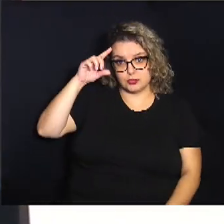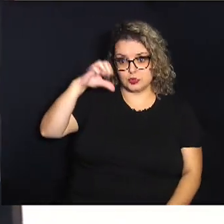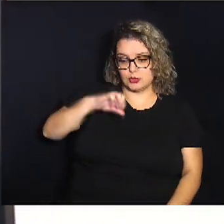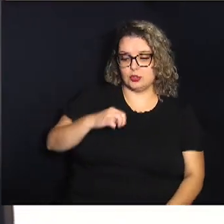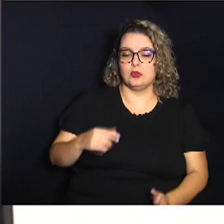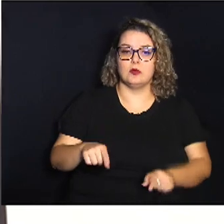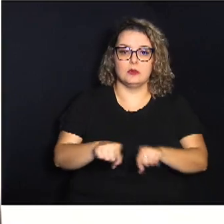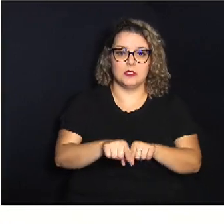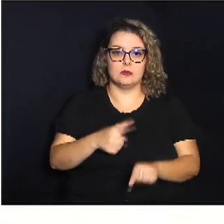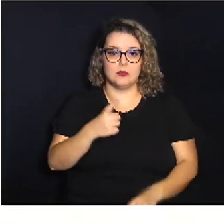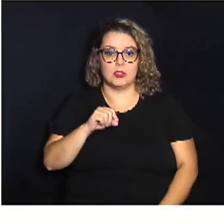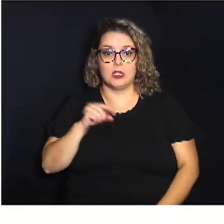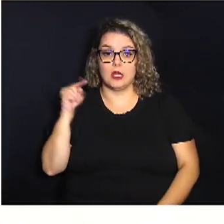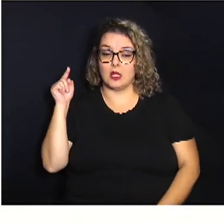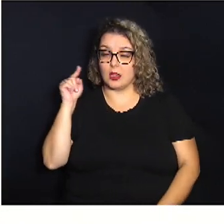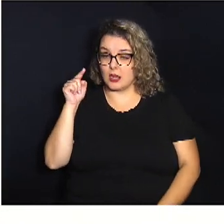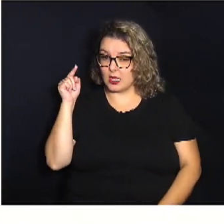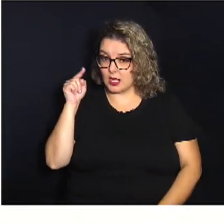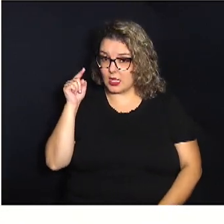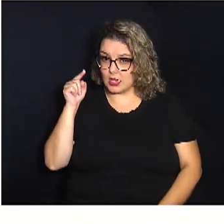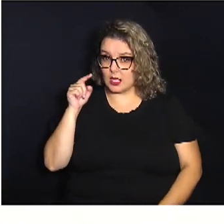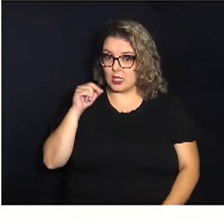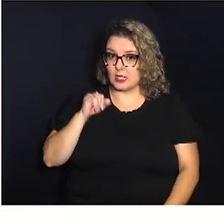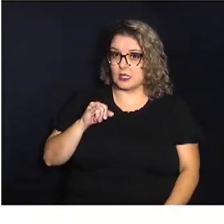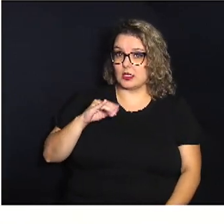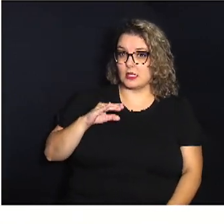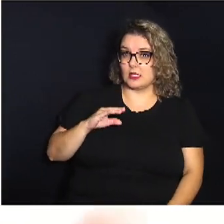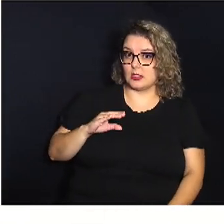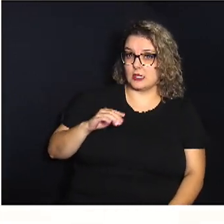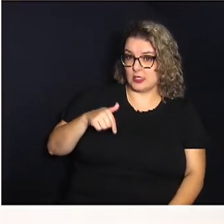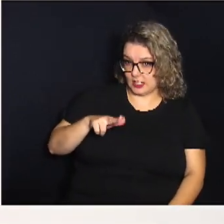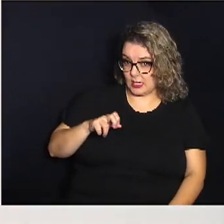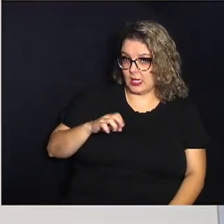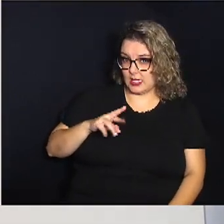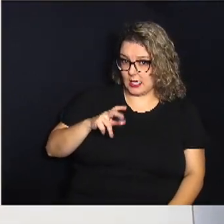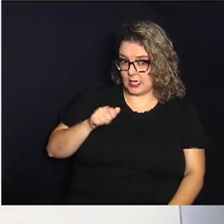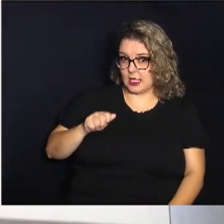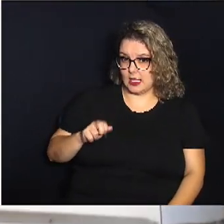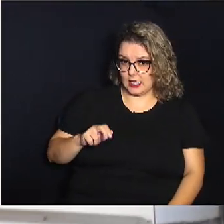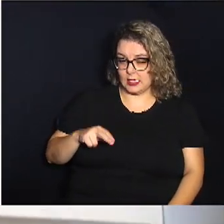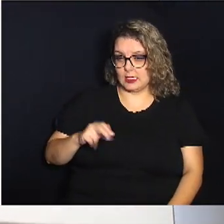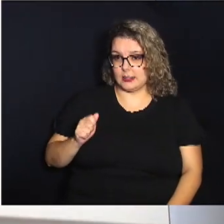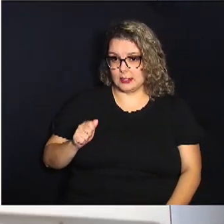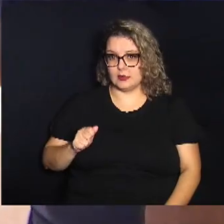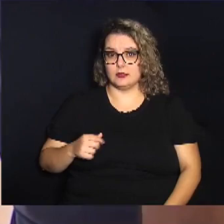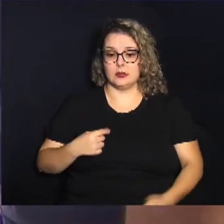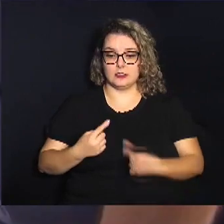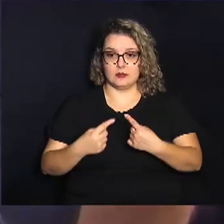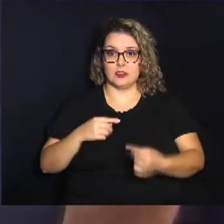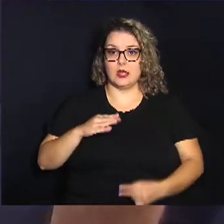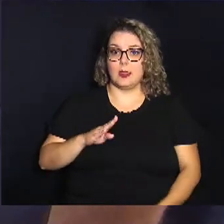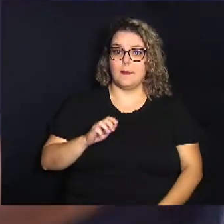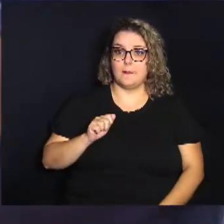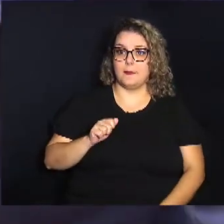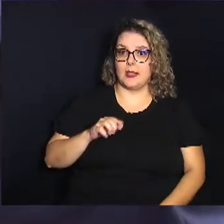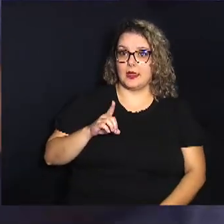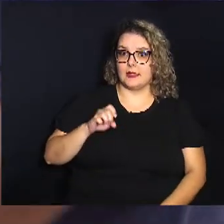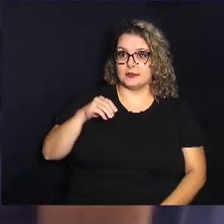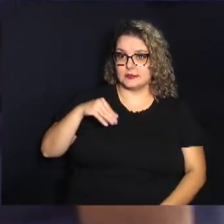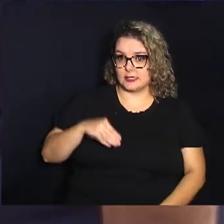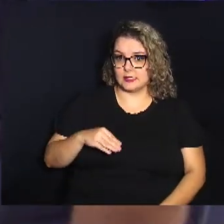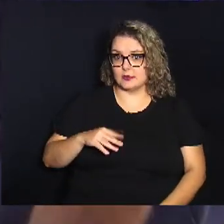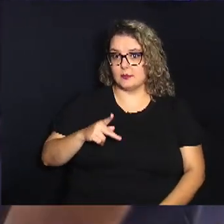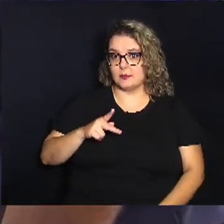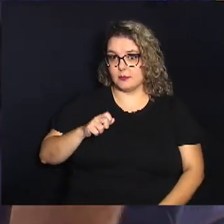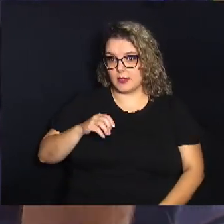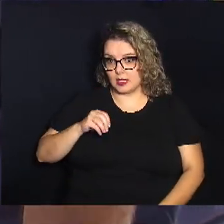dez lá no Ikehara que fica lá na avenida Baden Power numeral mil oitocentos e